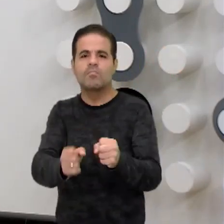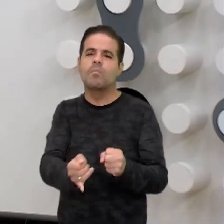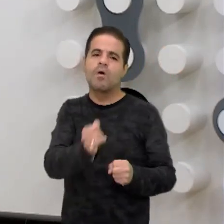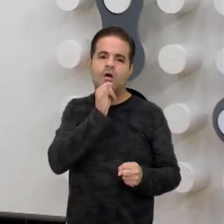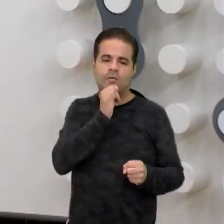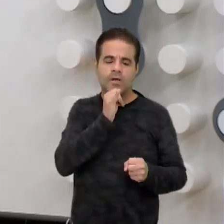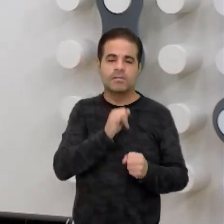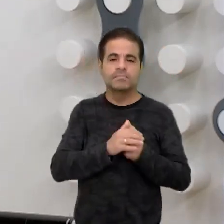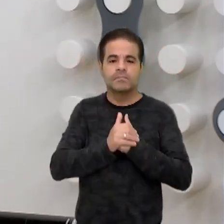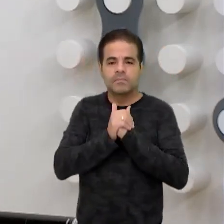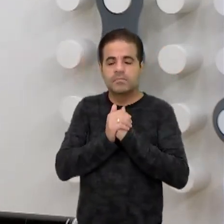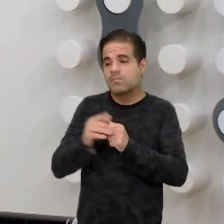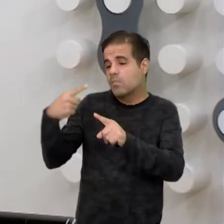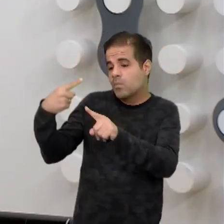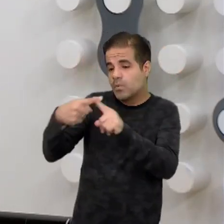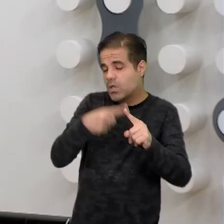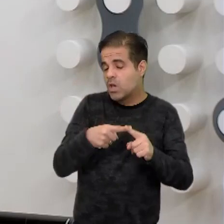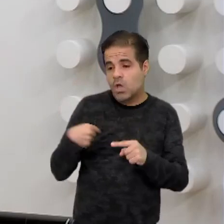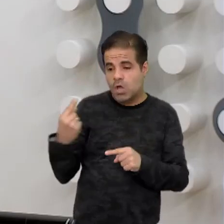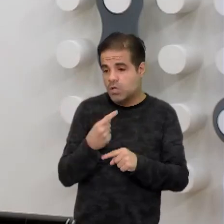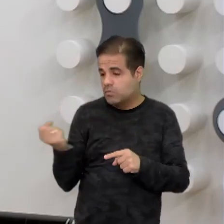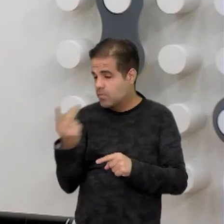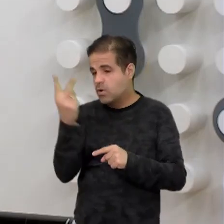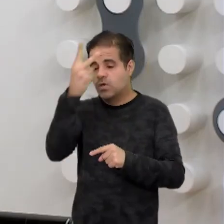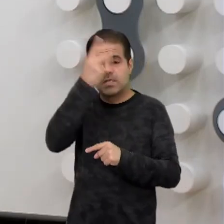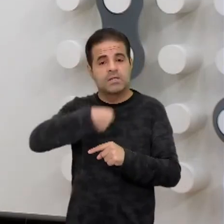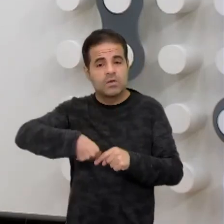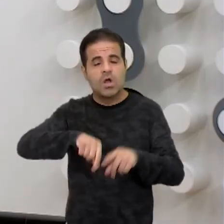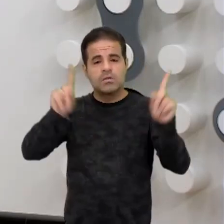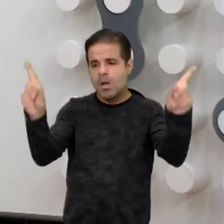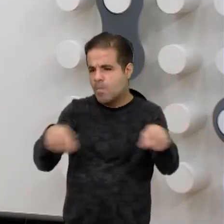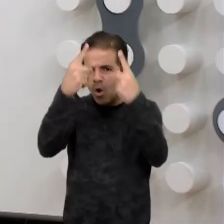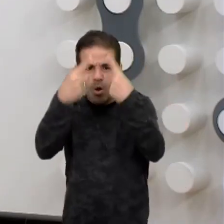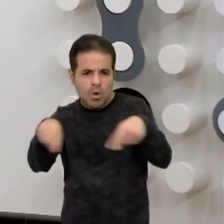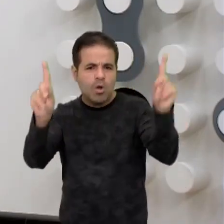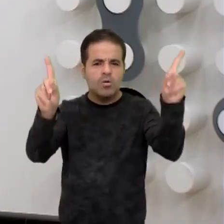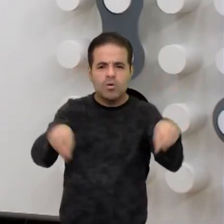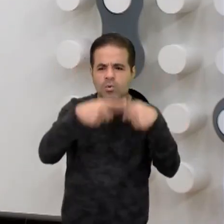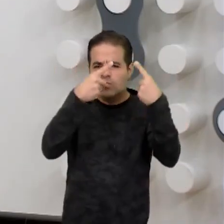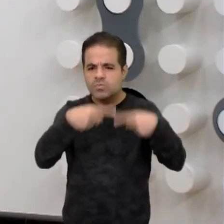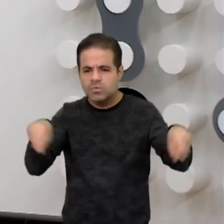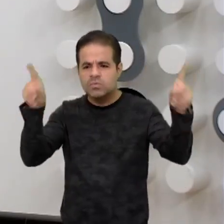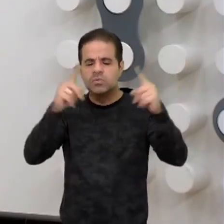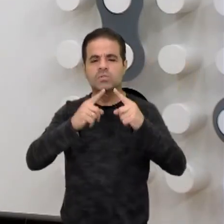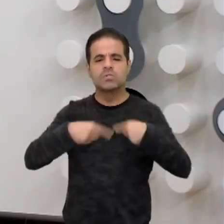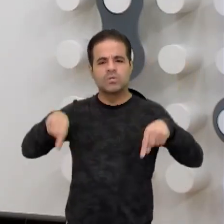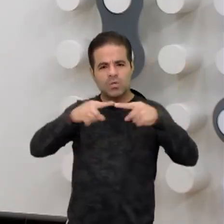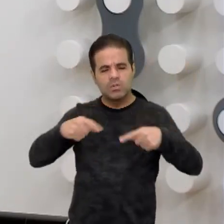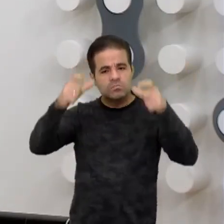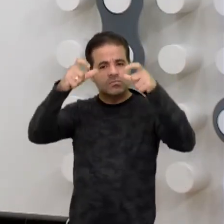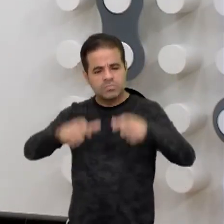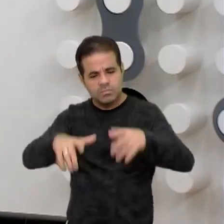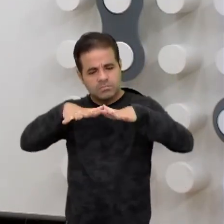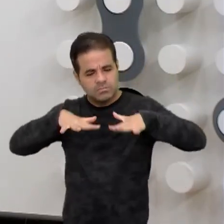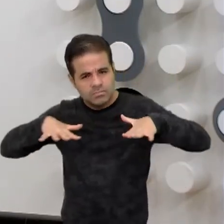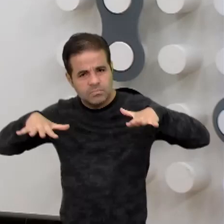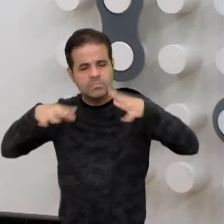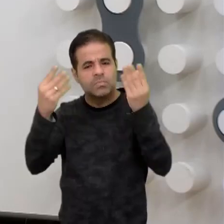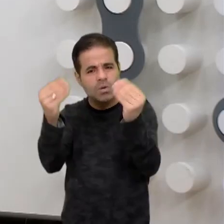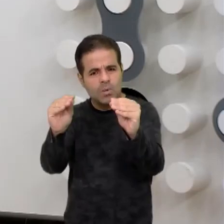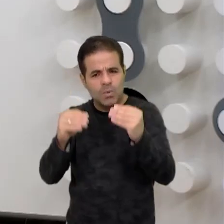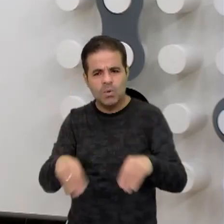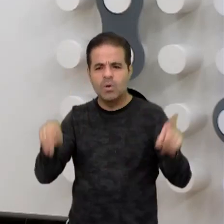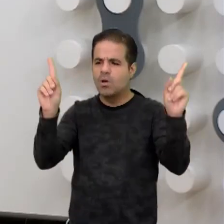exemplo, por que a gente não valoriza tanto a nossa música do nosso território e coloca